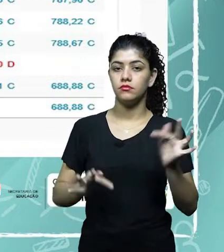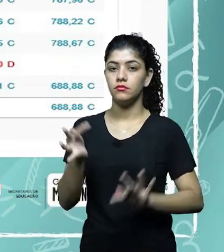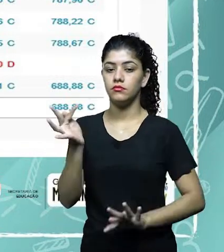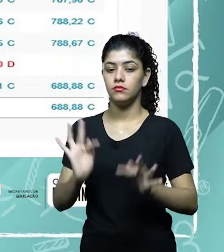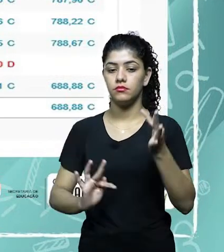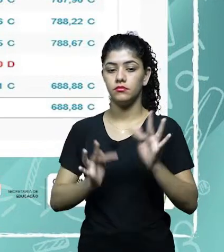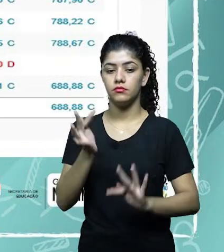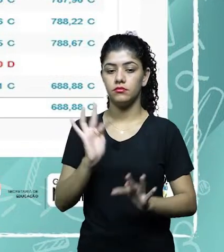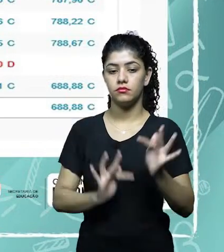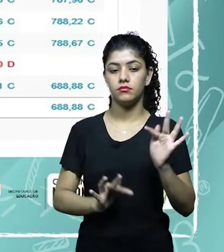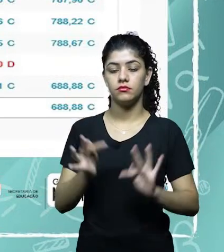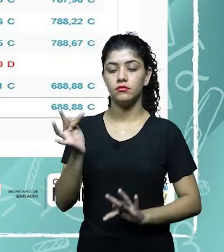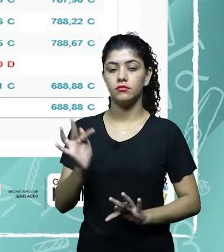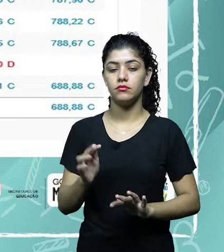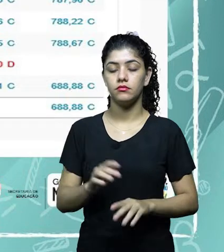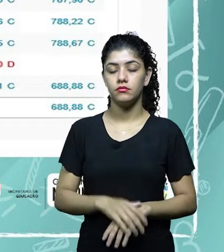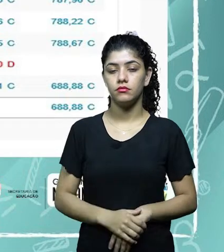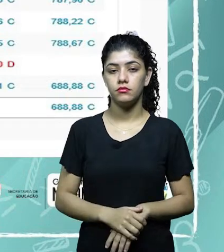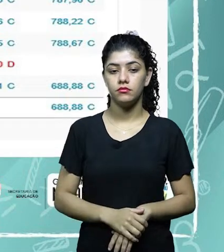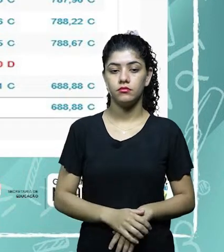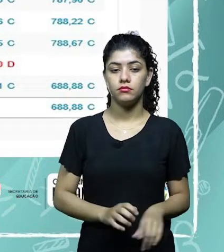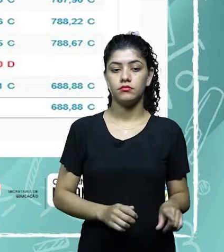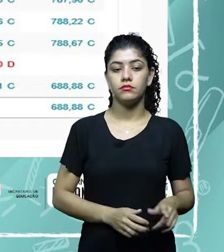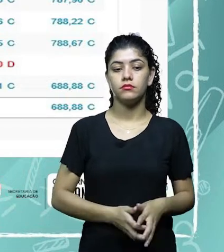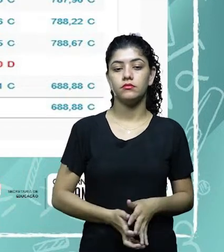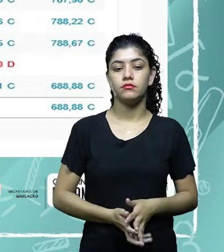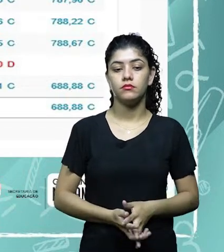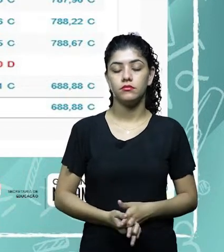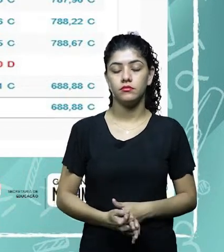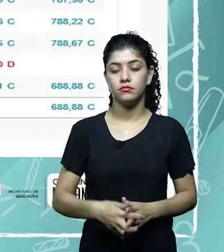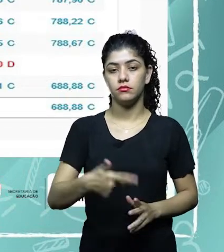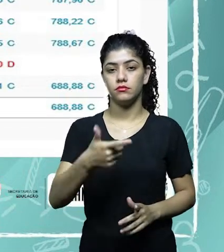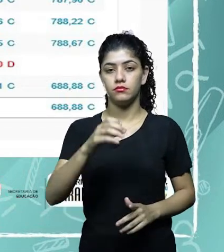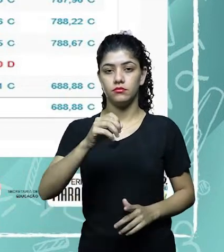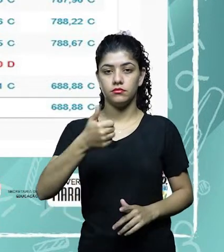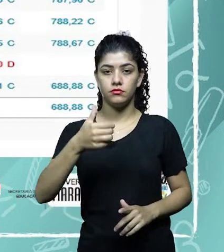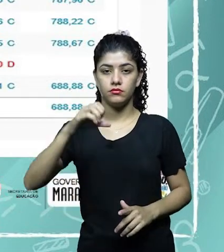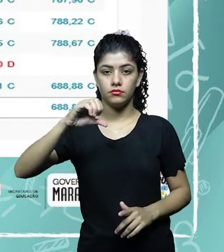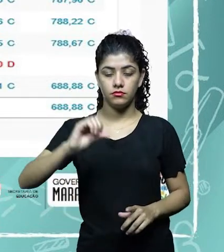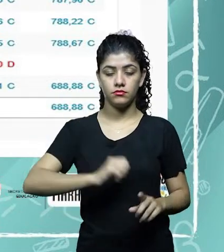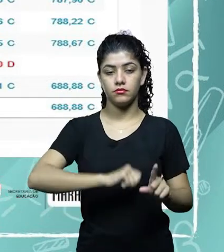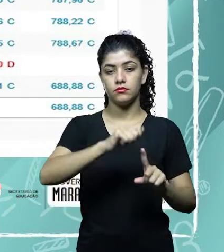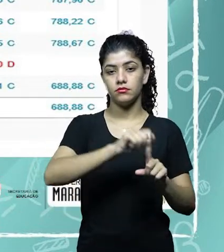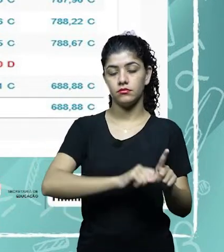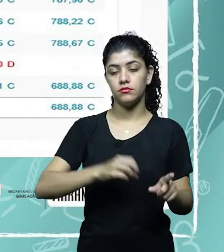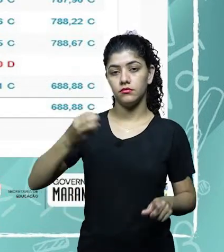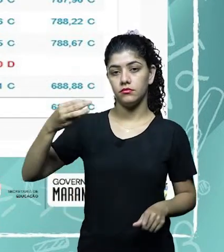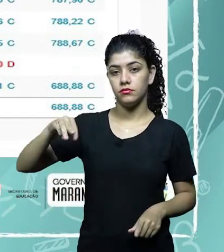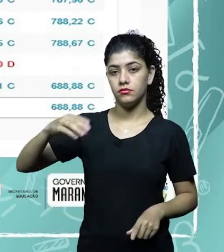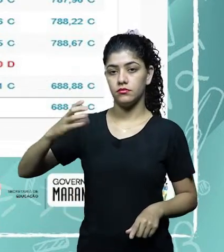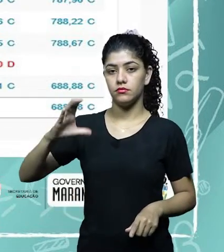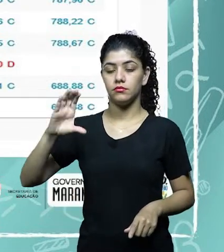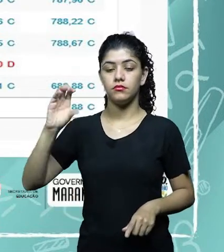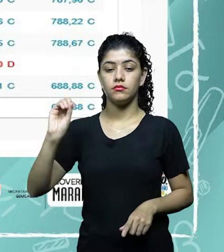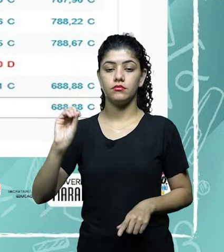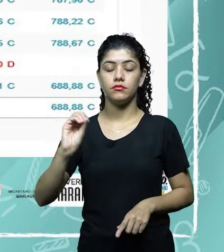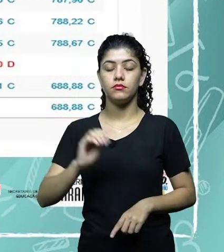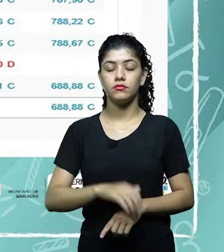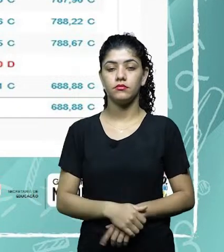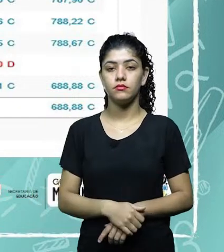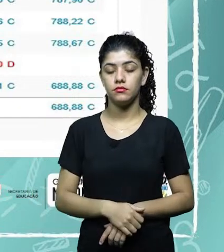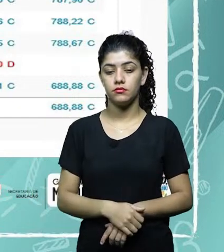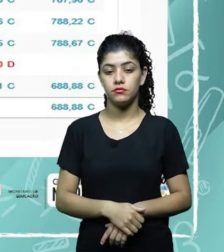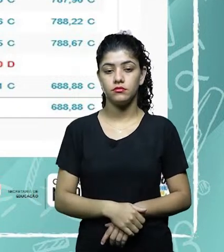fevereiro, vamos ter o extrato do mês 2 de 2019. Em março, o extrato do mês 3